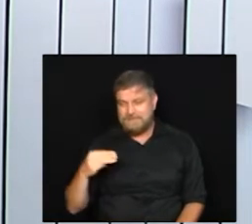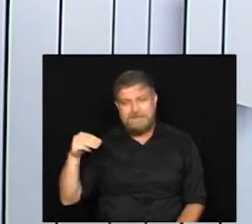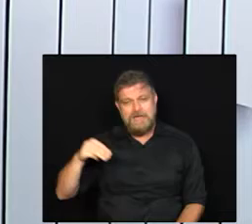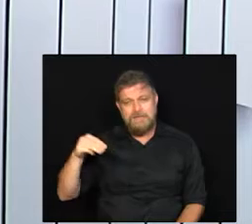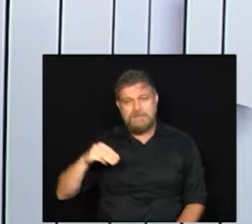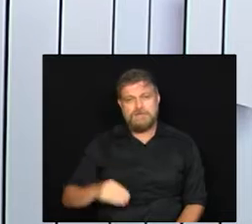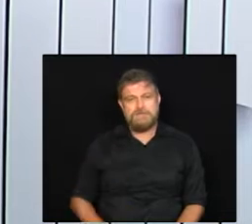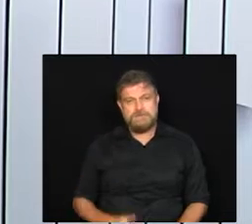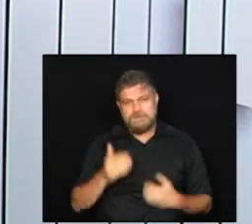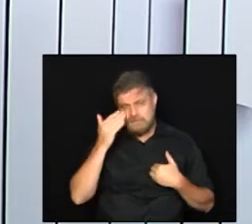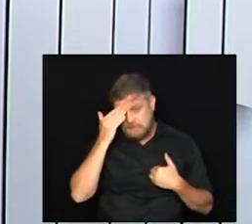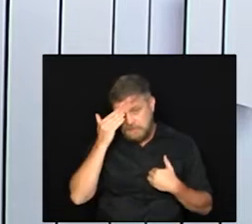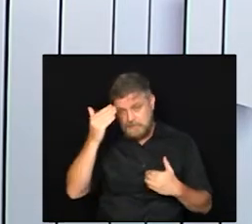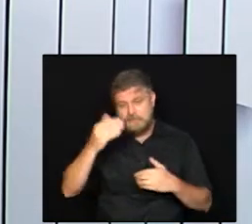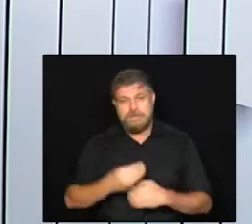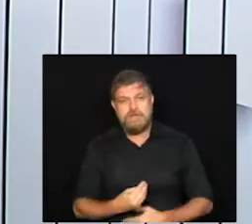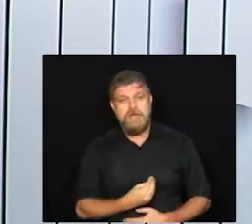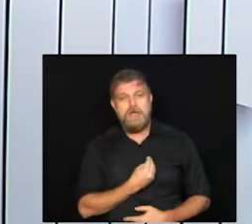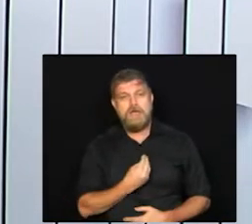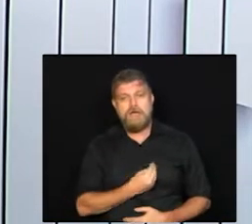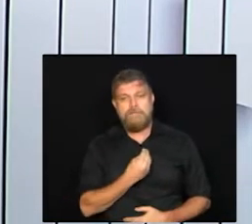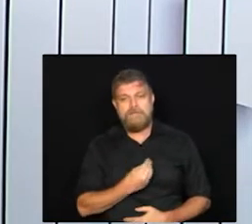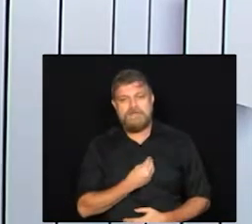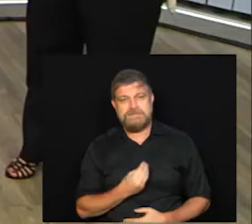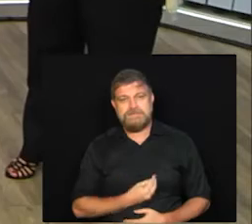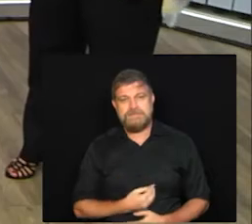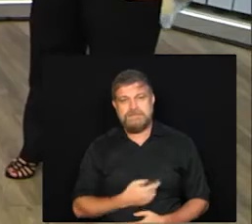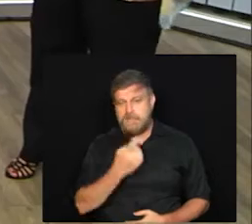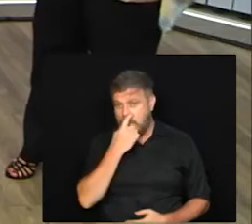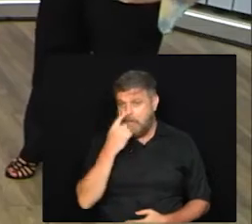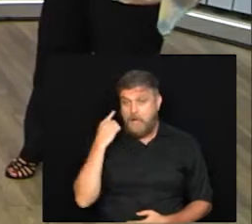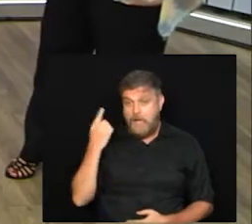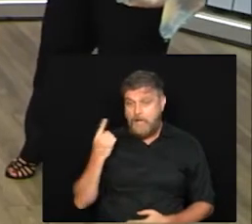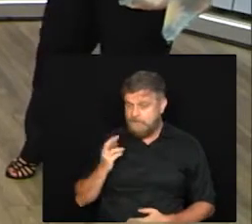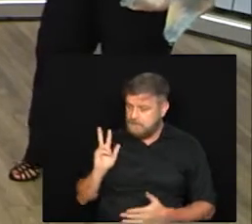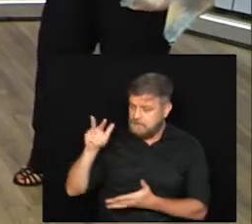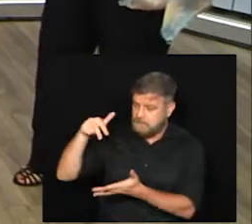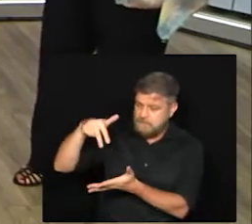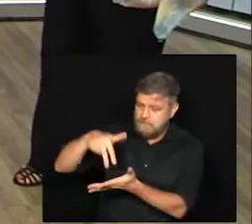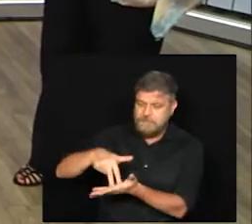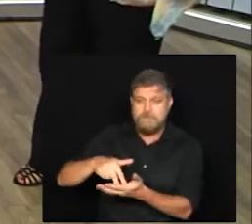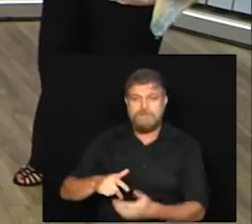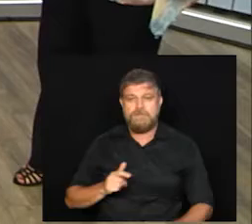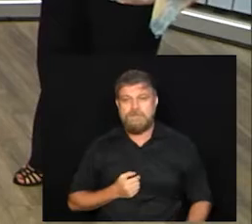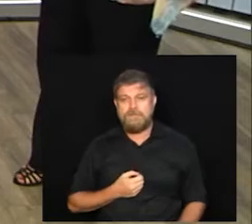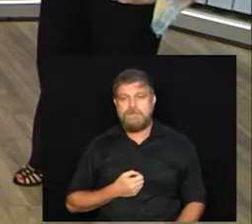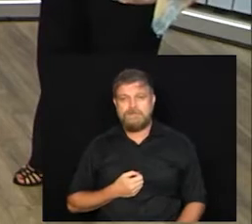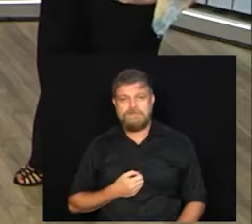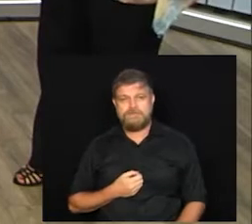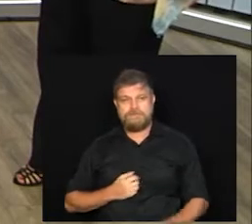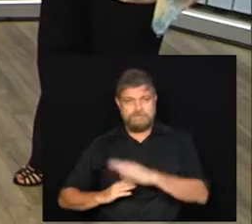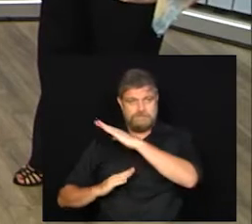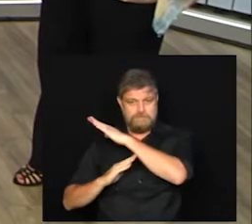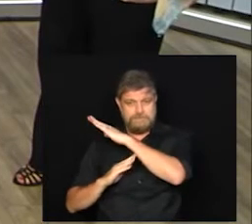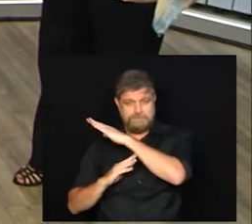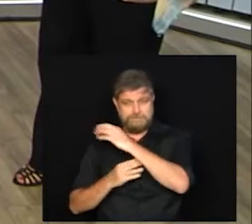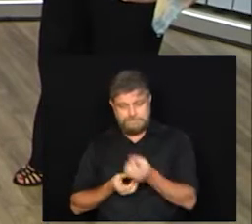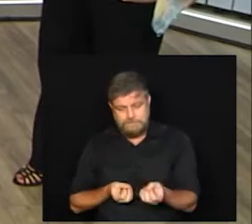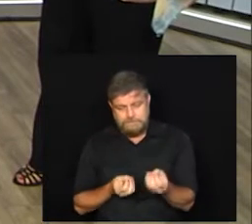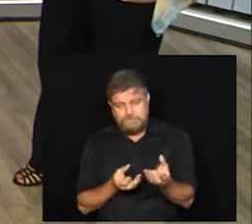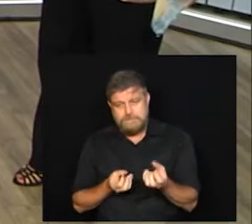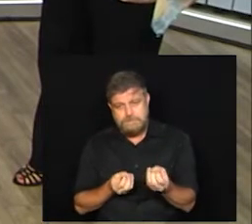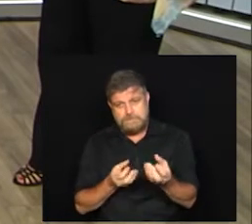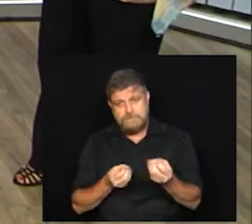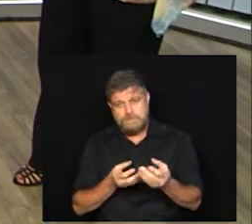1h33, eu já agradeço a presença do Vinícius e a Mina Abreu já está aqui nos nossos estúdios para falar das notícias do Legislativo aqui